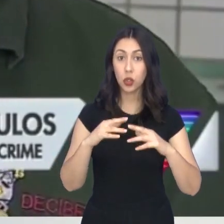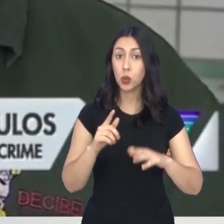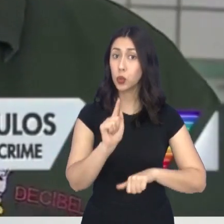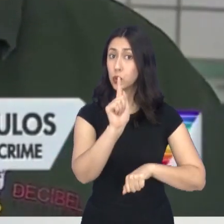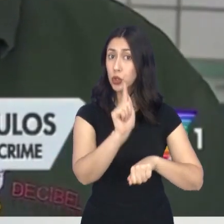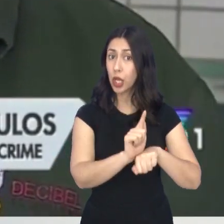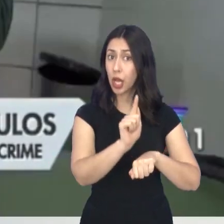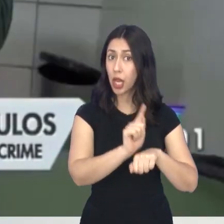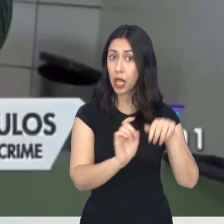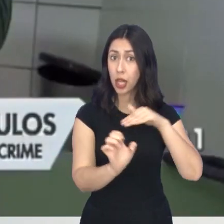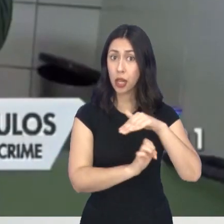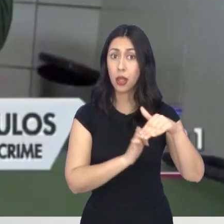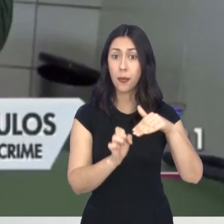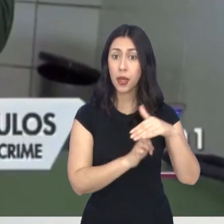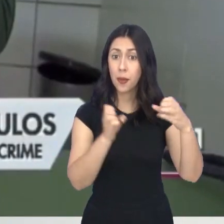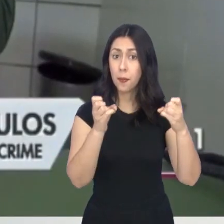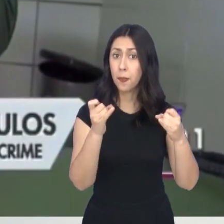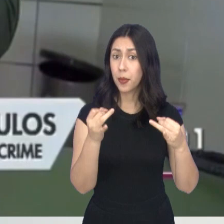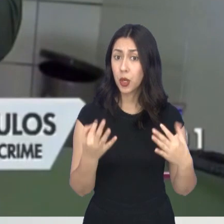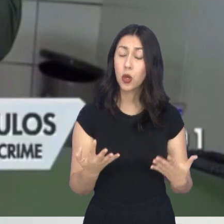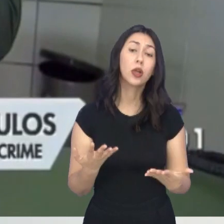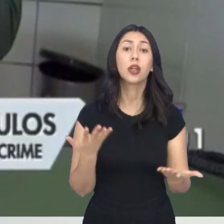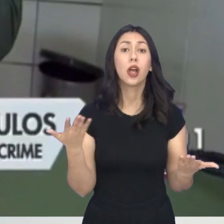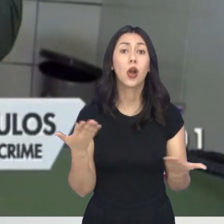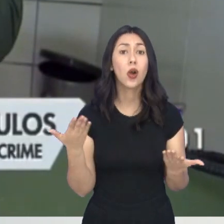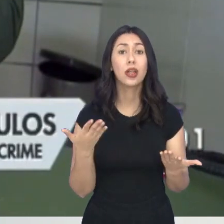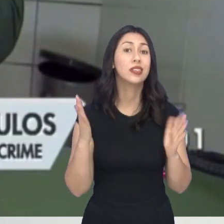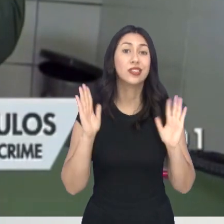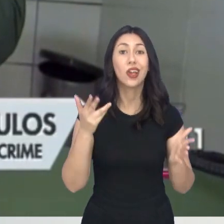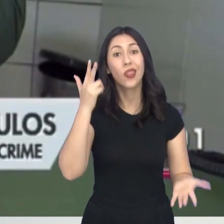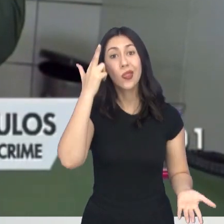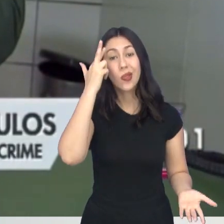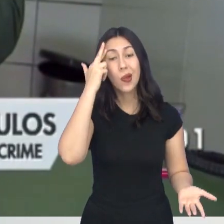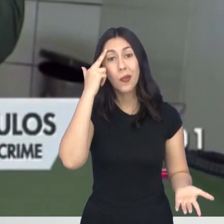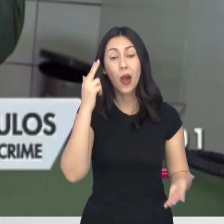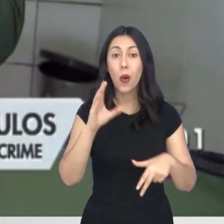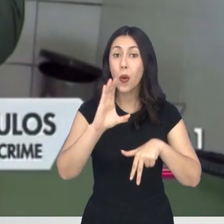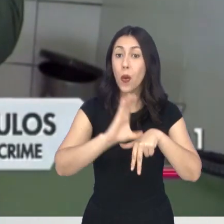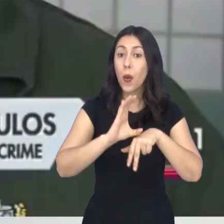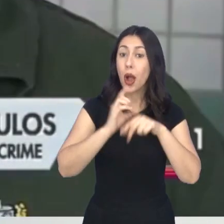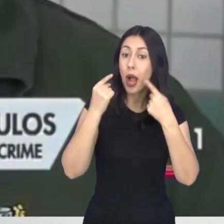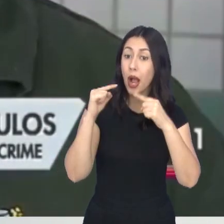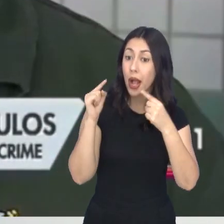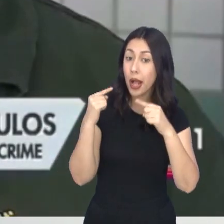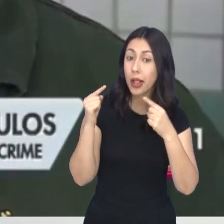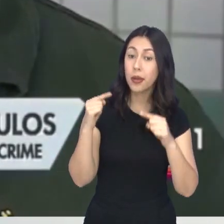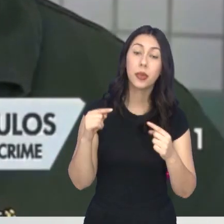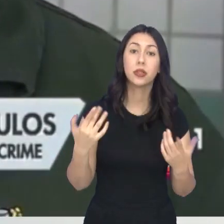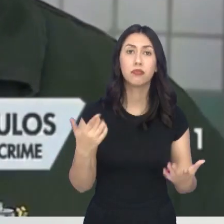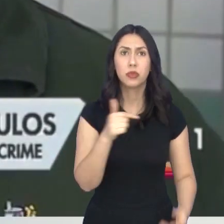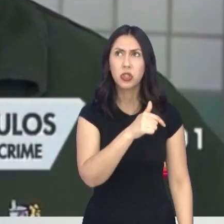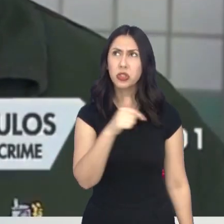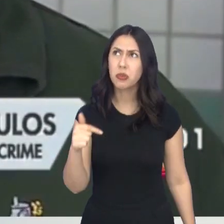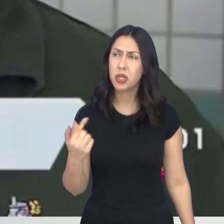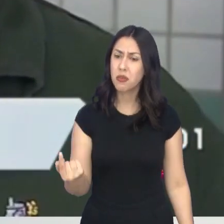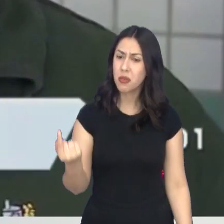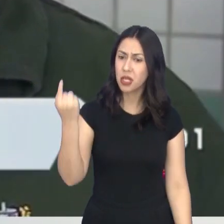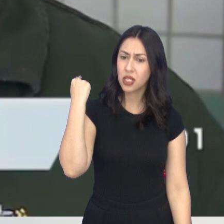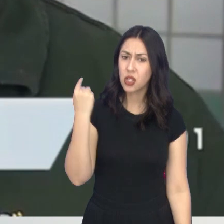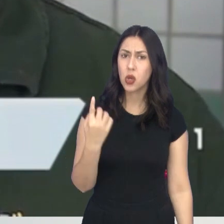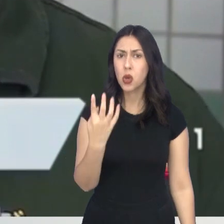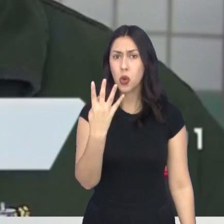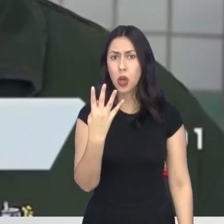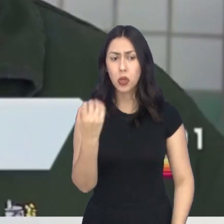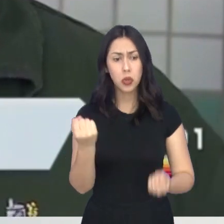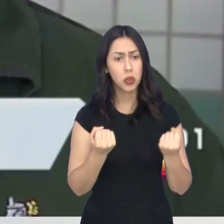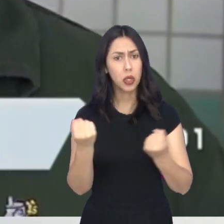empresa de escapamentos diz que tem sido comum clientes reclamarem desse tipo de furto. Na última semana passada vieram 4